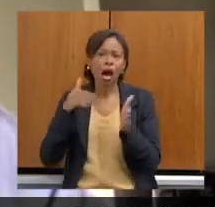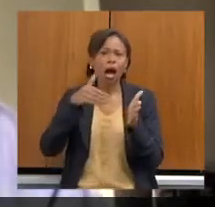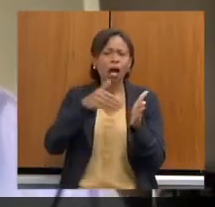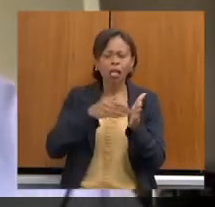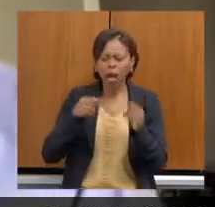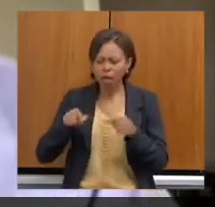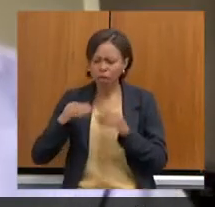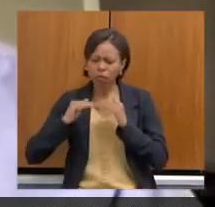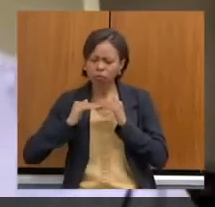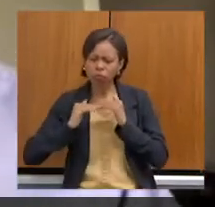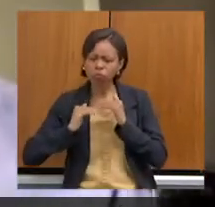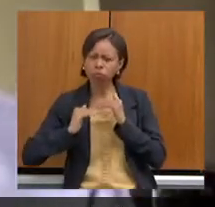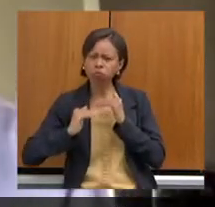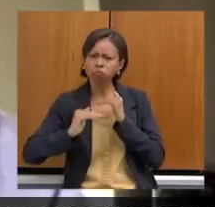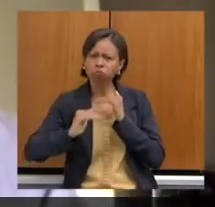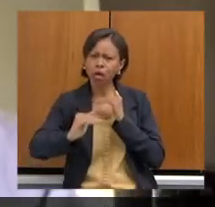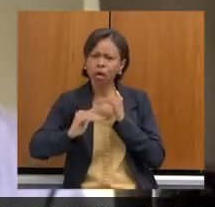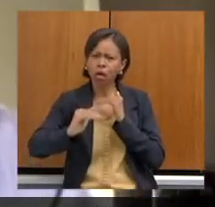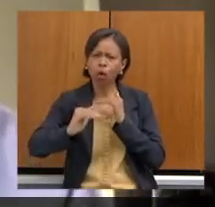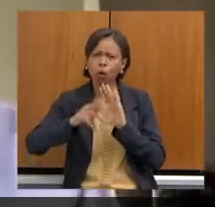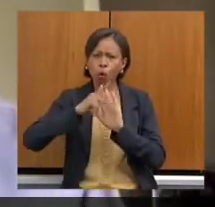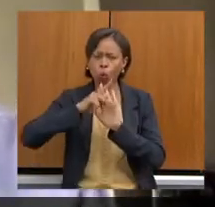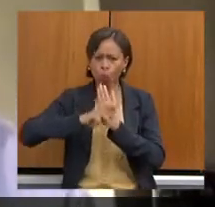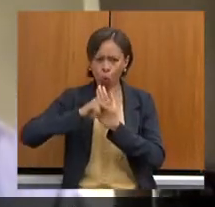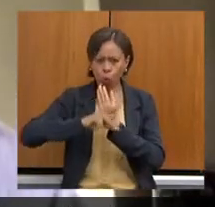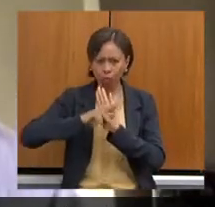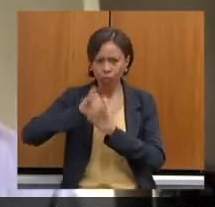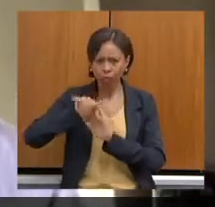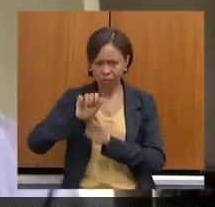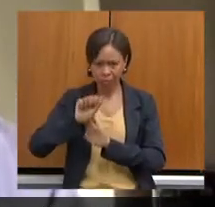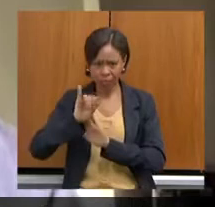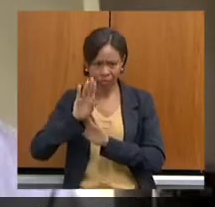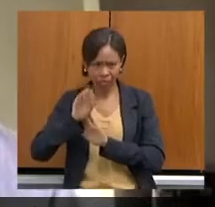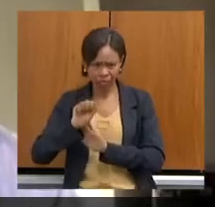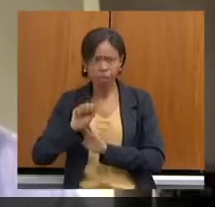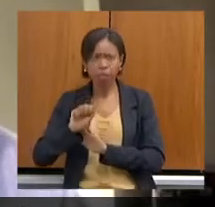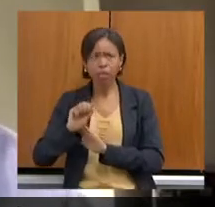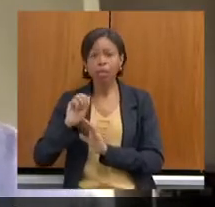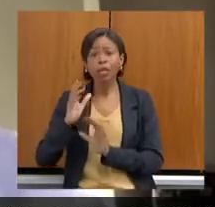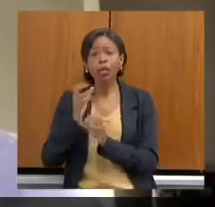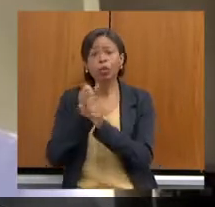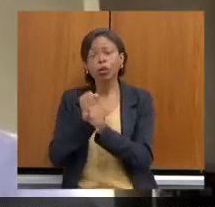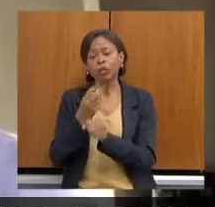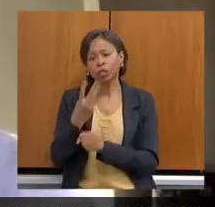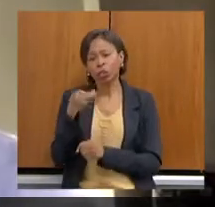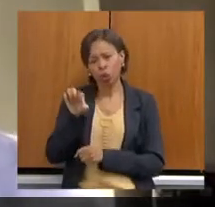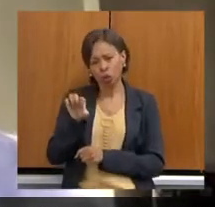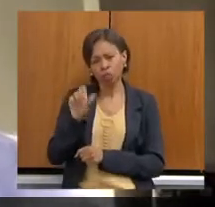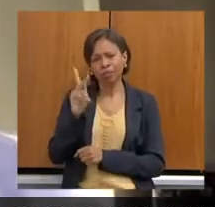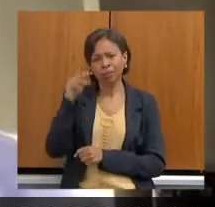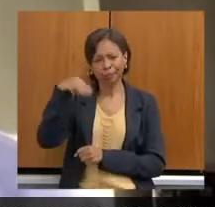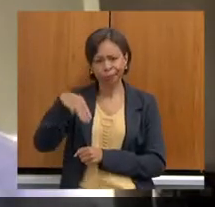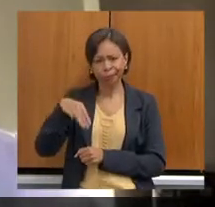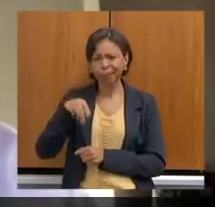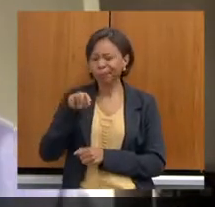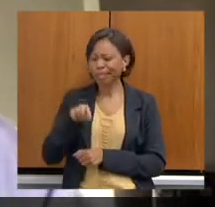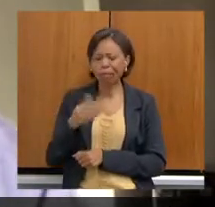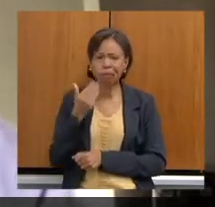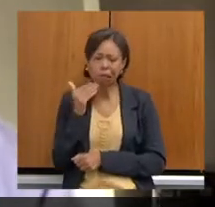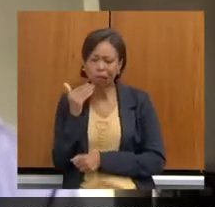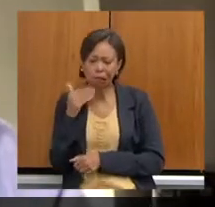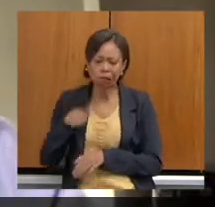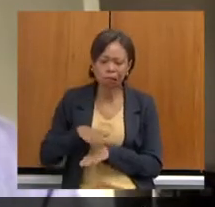39 quilômetros e também estava é transitado e vemos recorremos ao